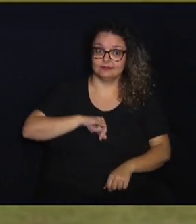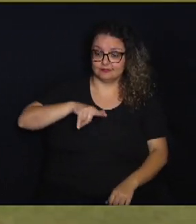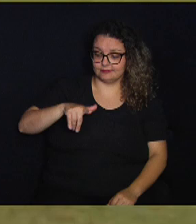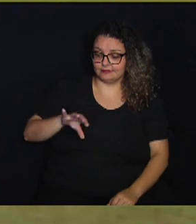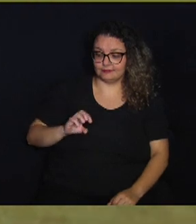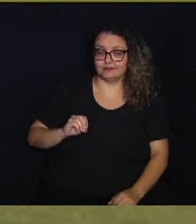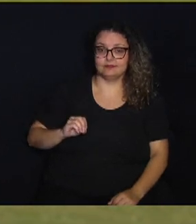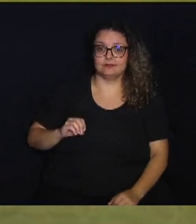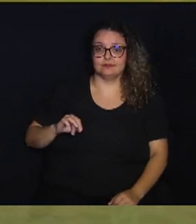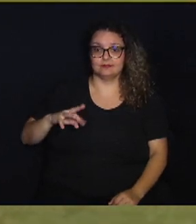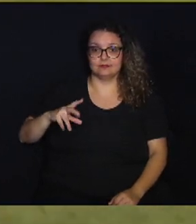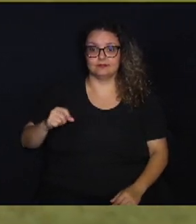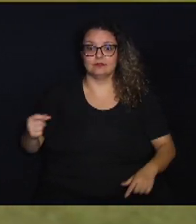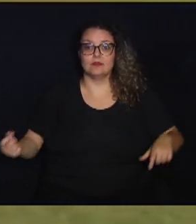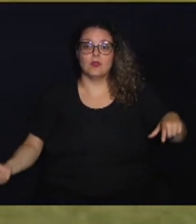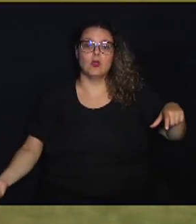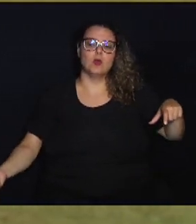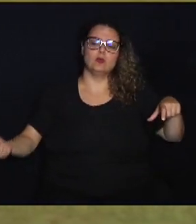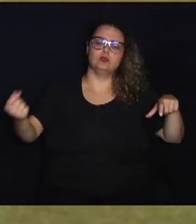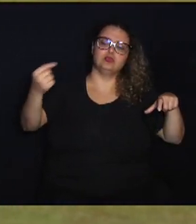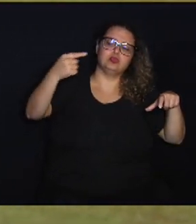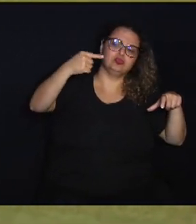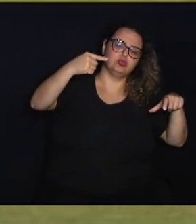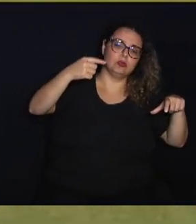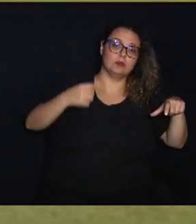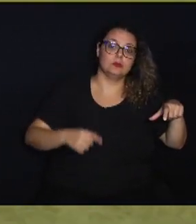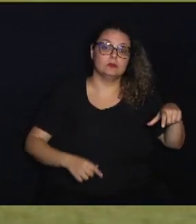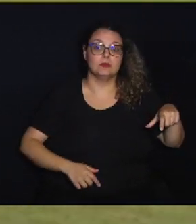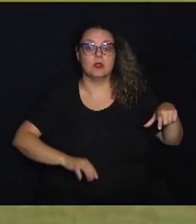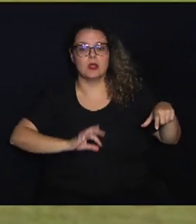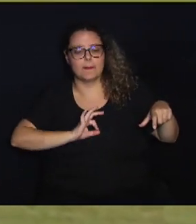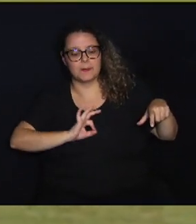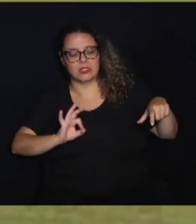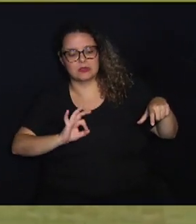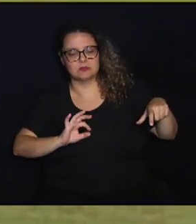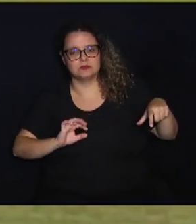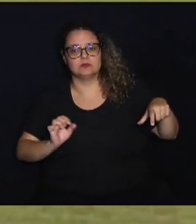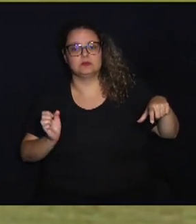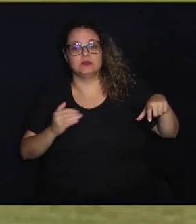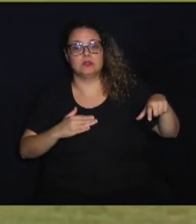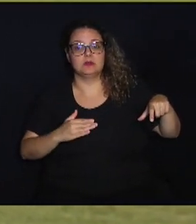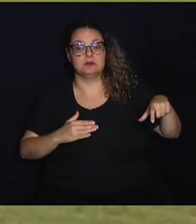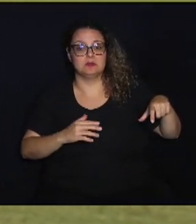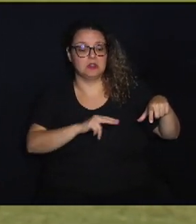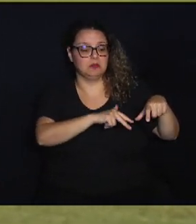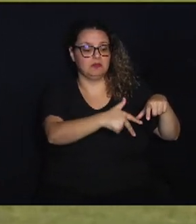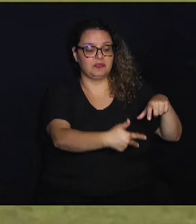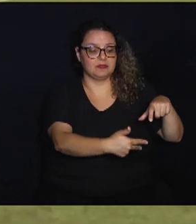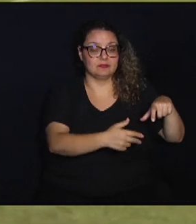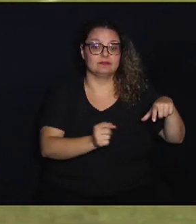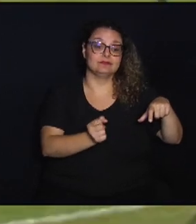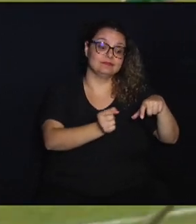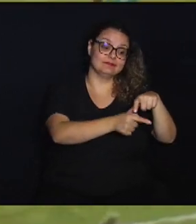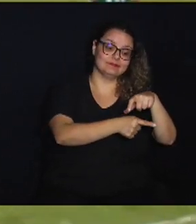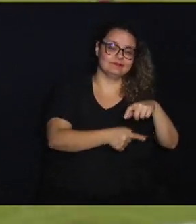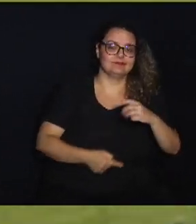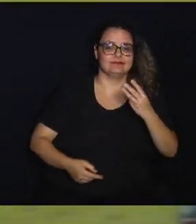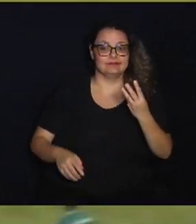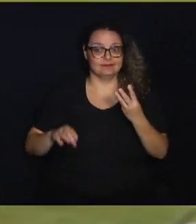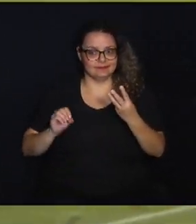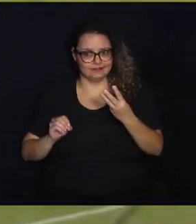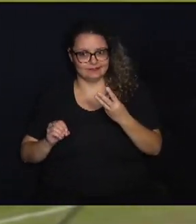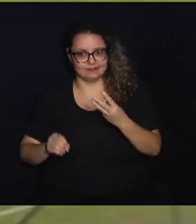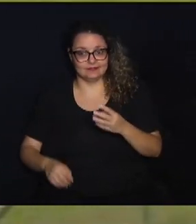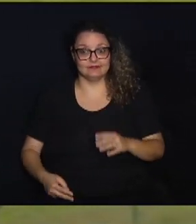foi lançado, limpou o zagueiro e deixou o goleirão no chão. Que belo gol, 3-0. Veio